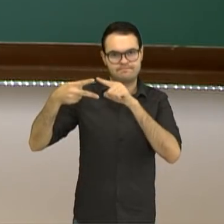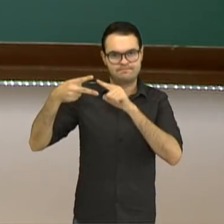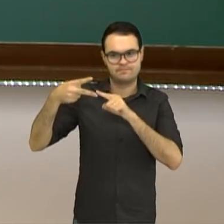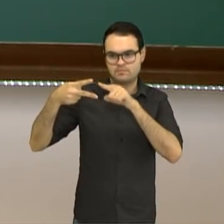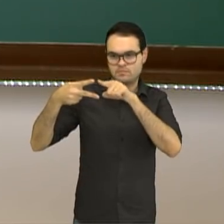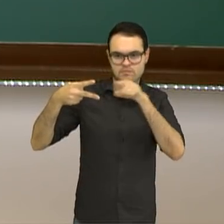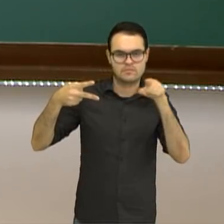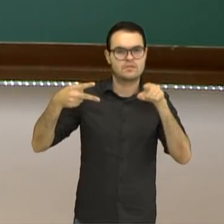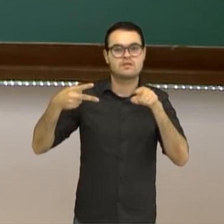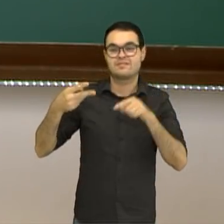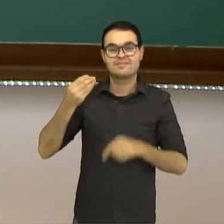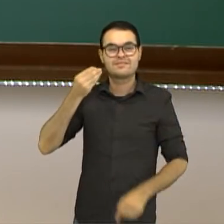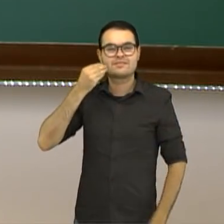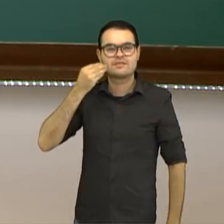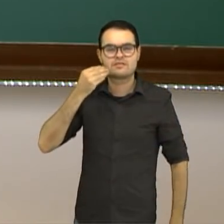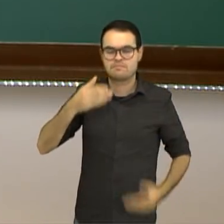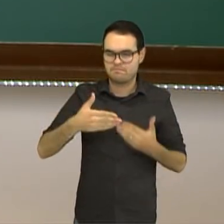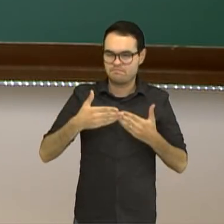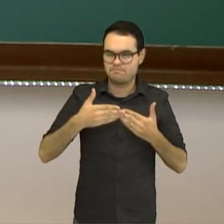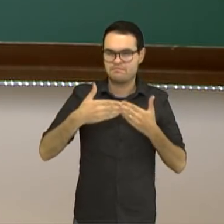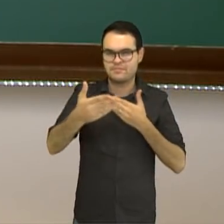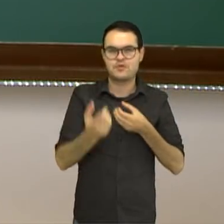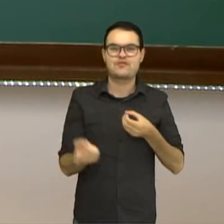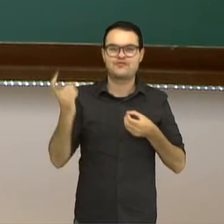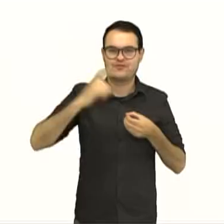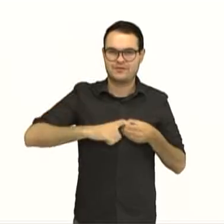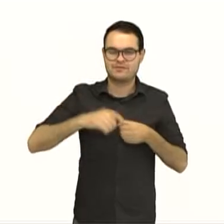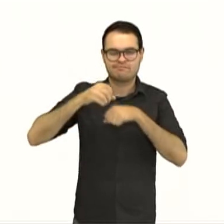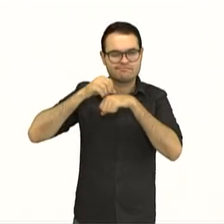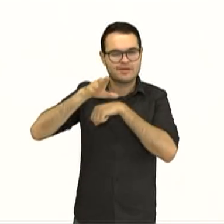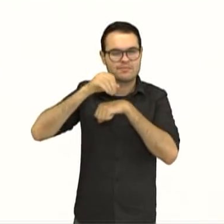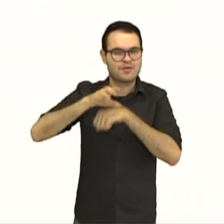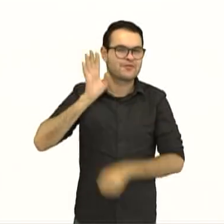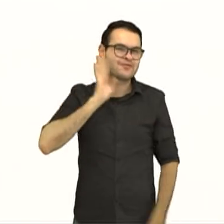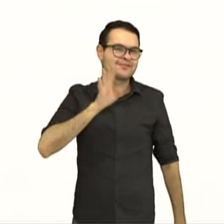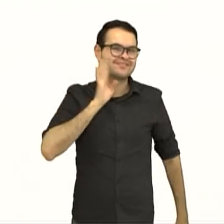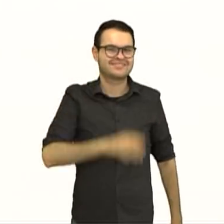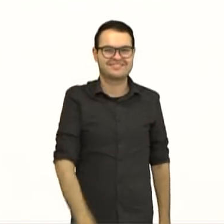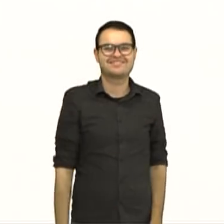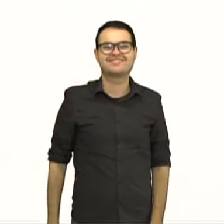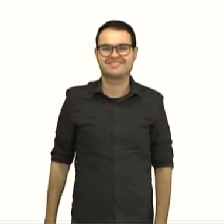362.088 dividido por 36, que a gente já volta com umas dicas bem legais.